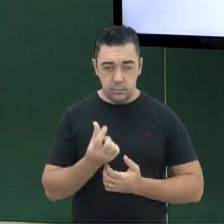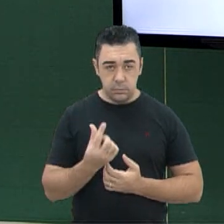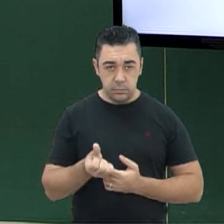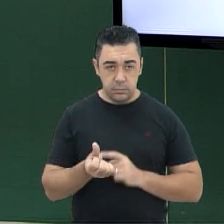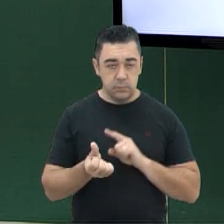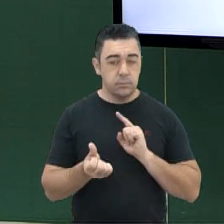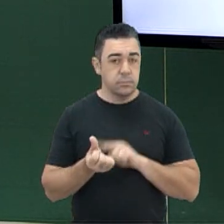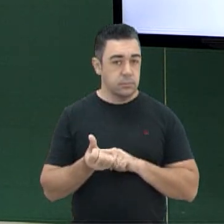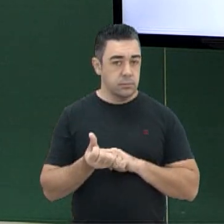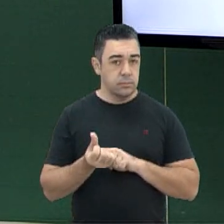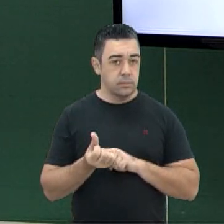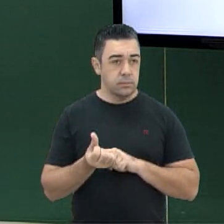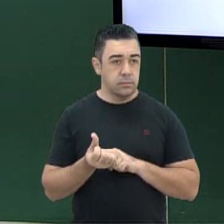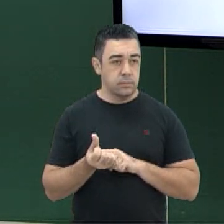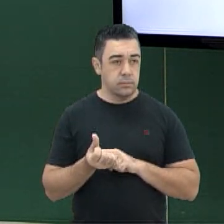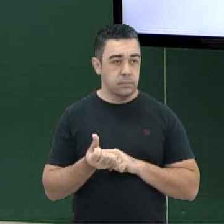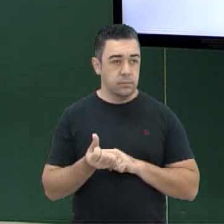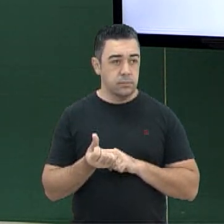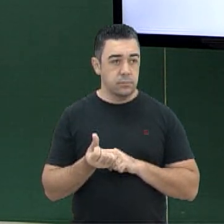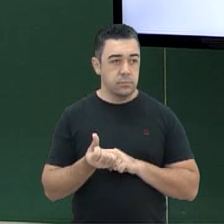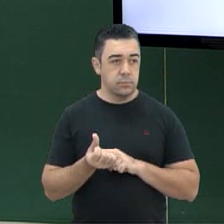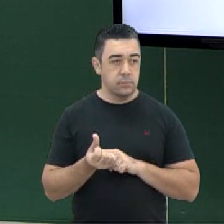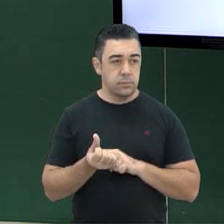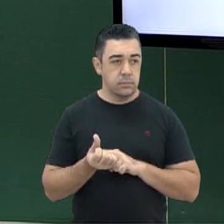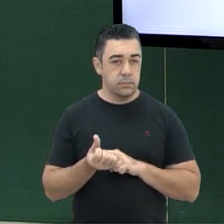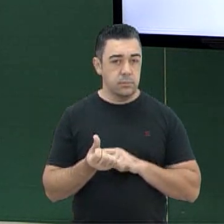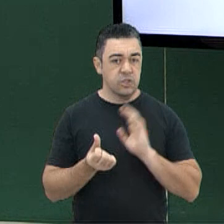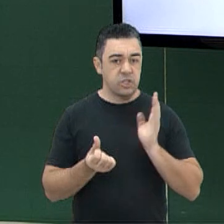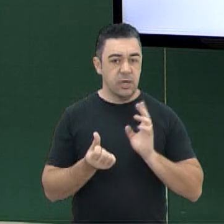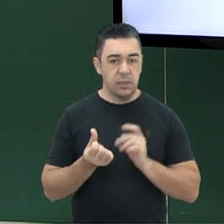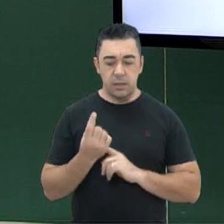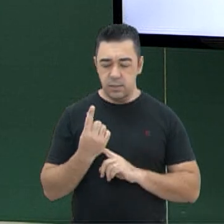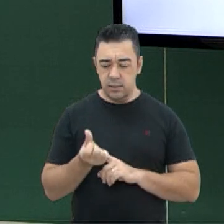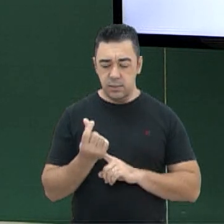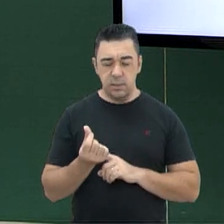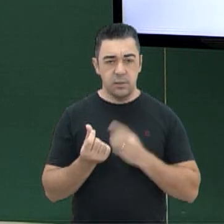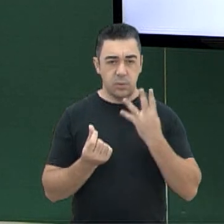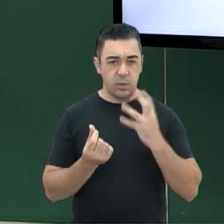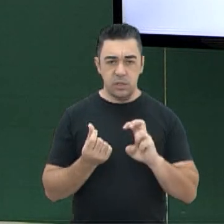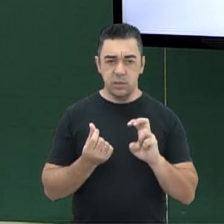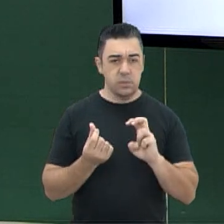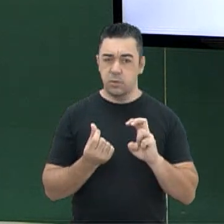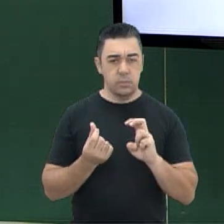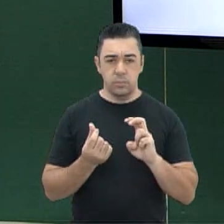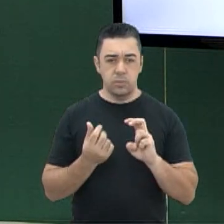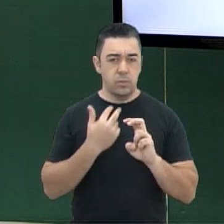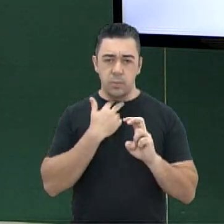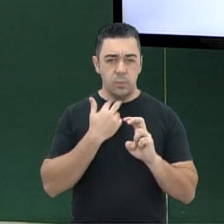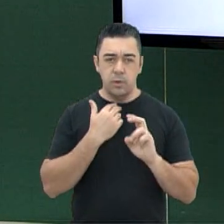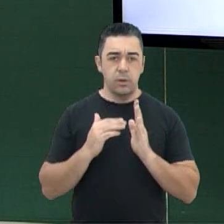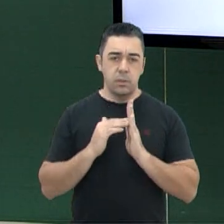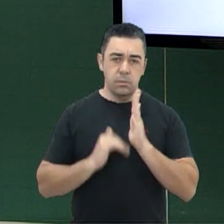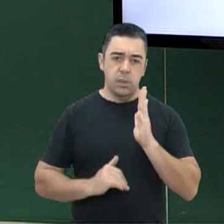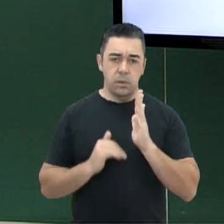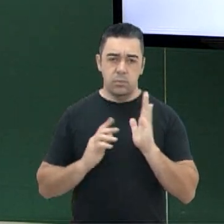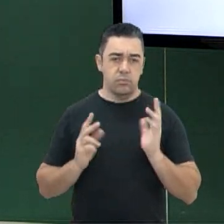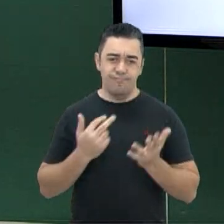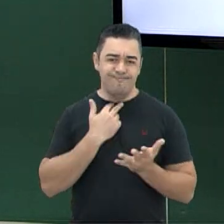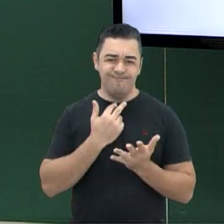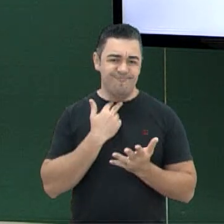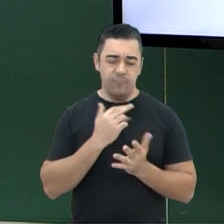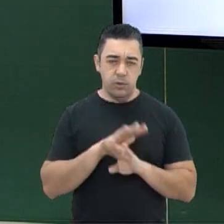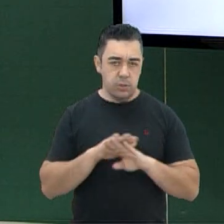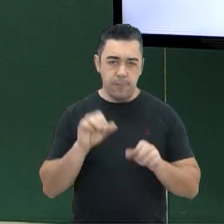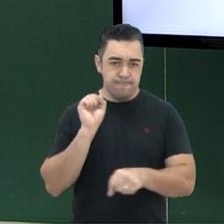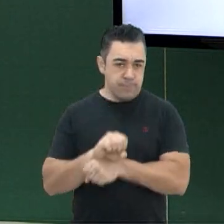16. 16. Aqui, se eu for tirar 45, vai acontecer o quê? Ele vai ficar negativo, então não